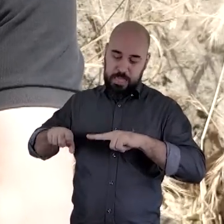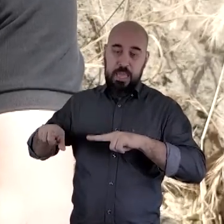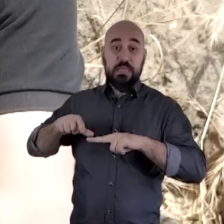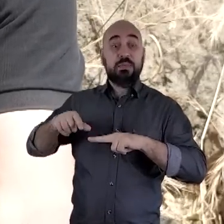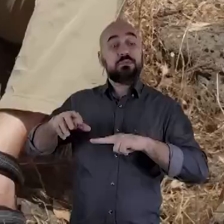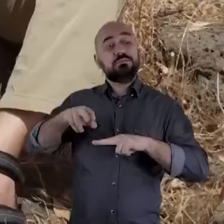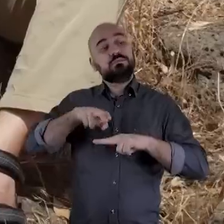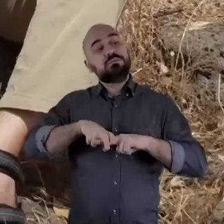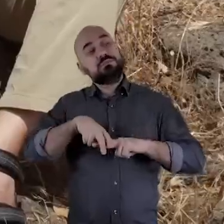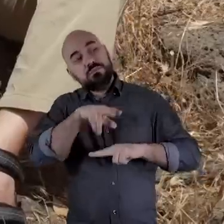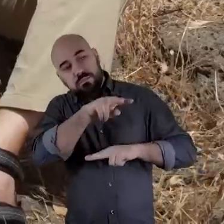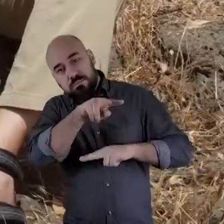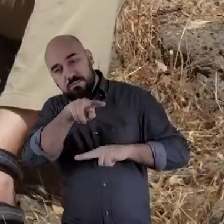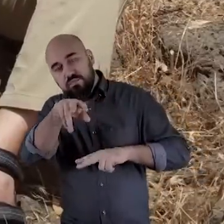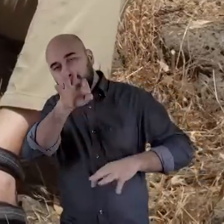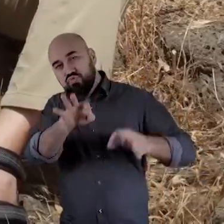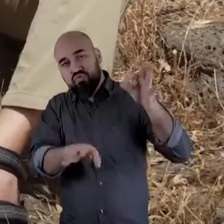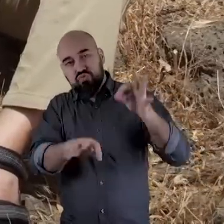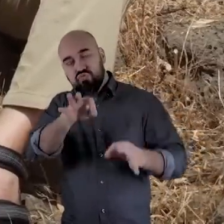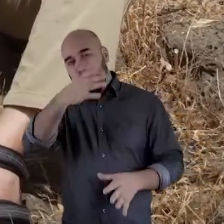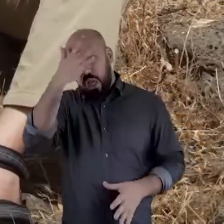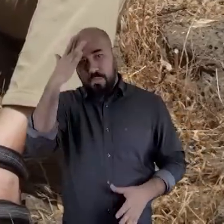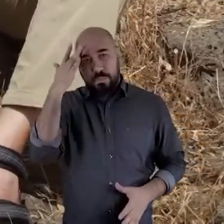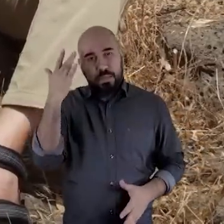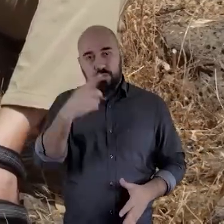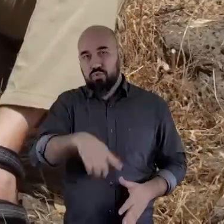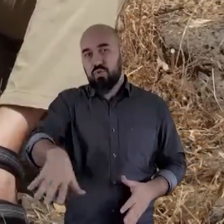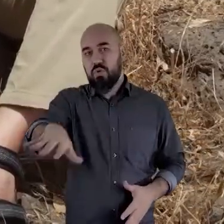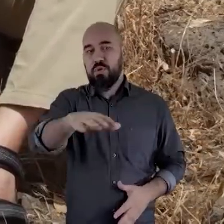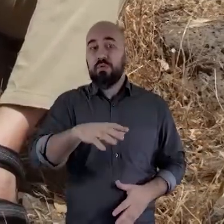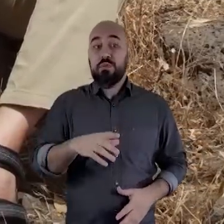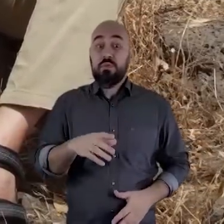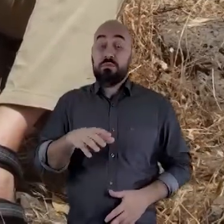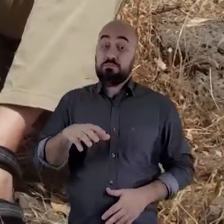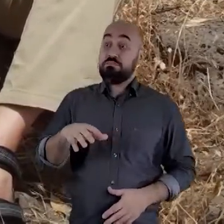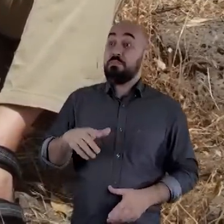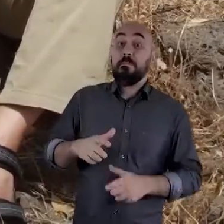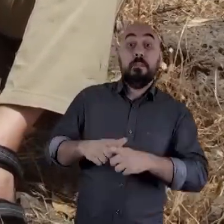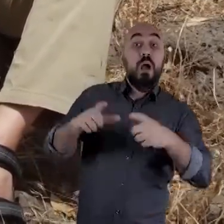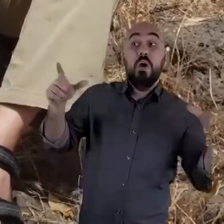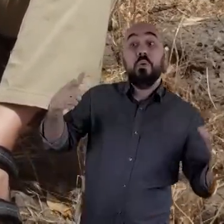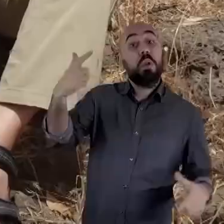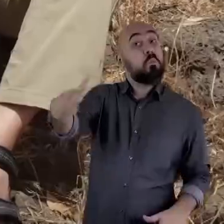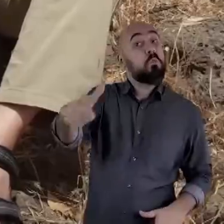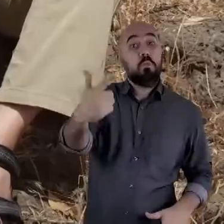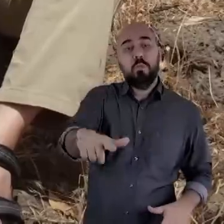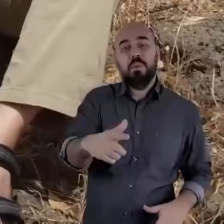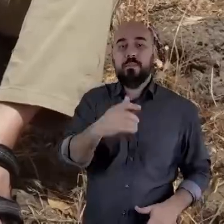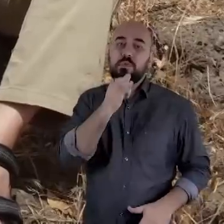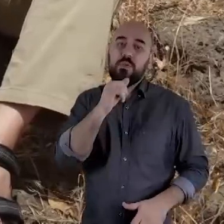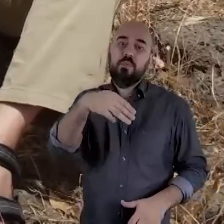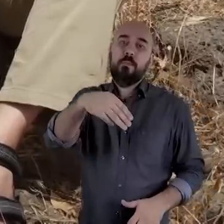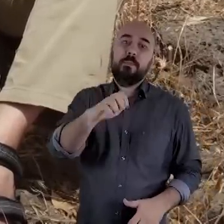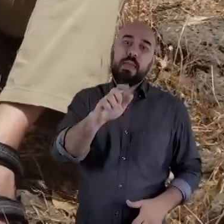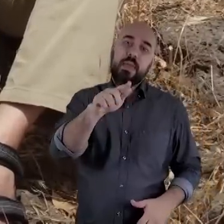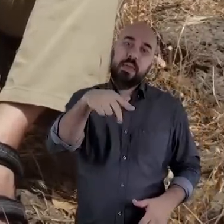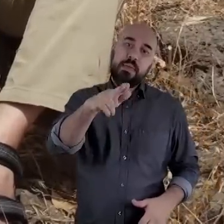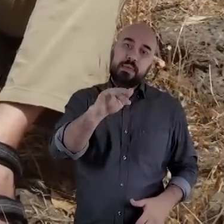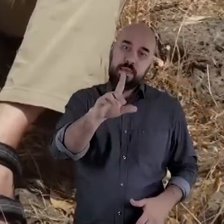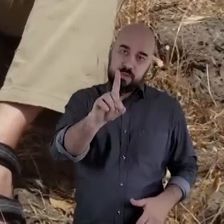as pessoas. Isso é muito incomum. Não encontramos em muitos lugares. Não tem em Megiddo, por